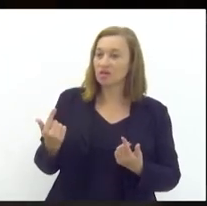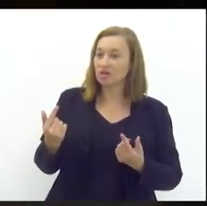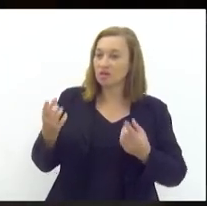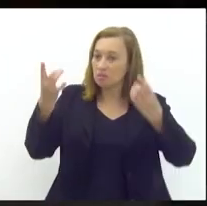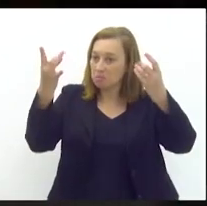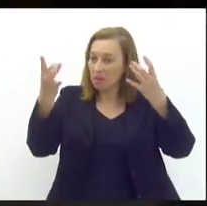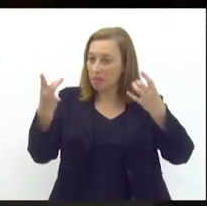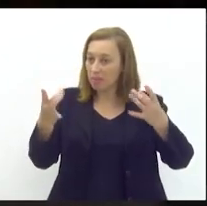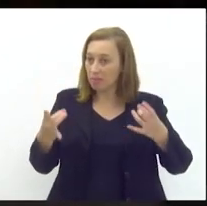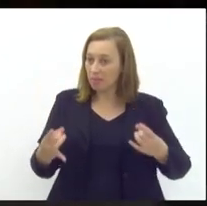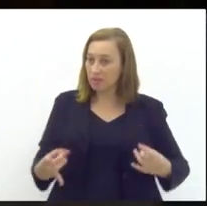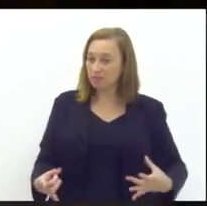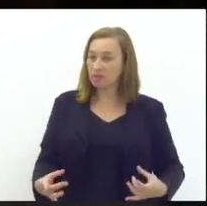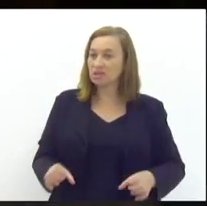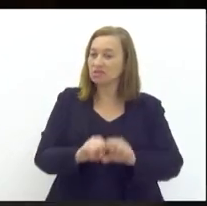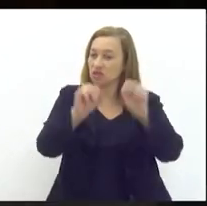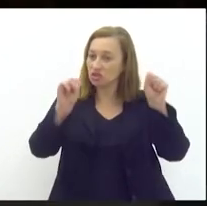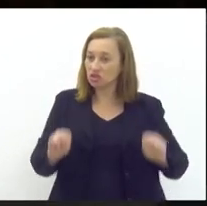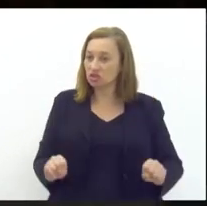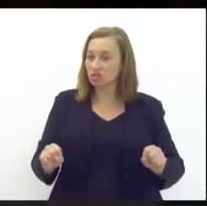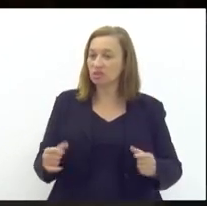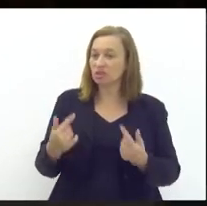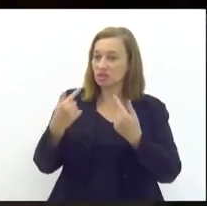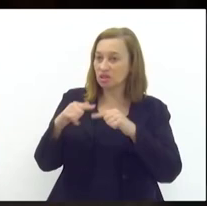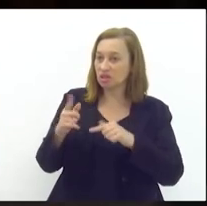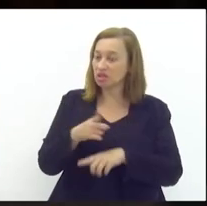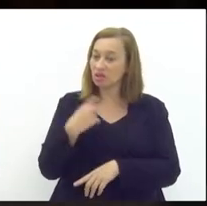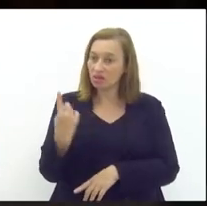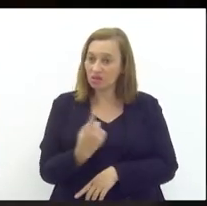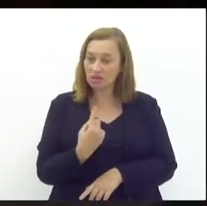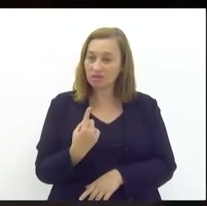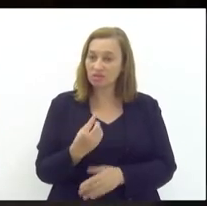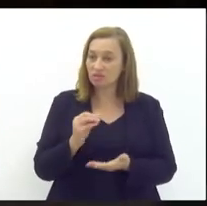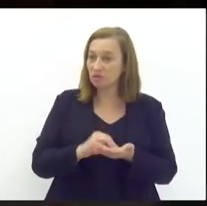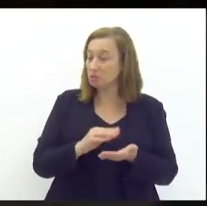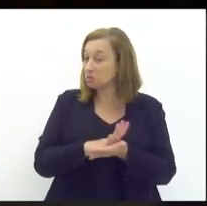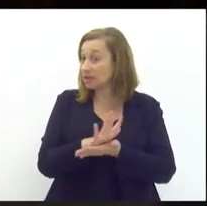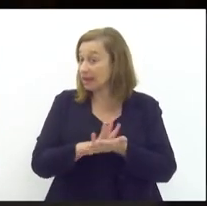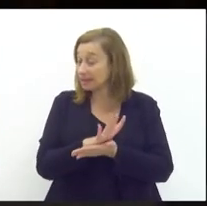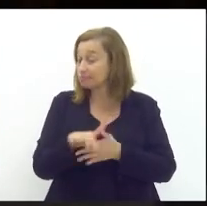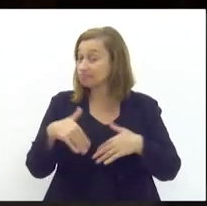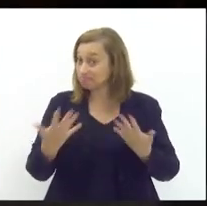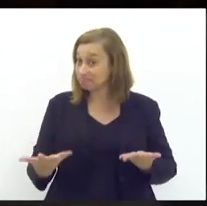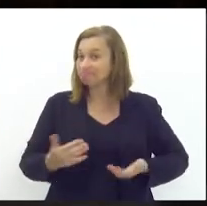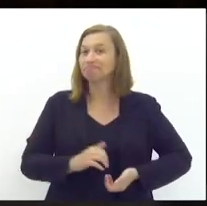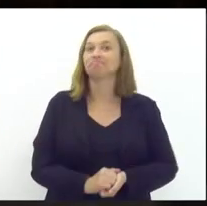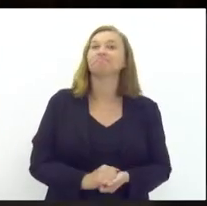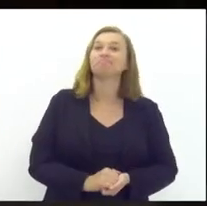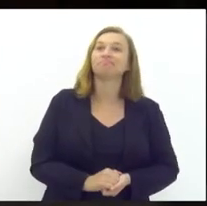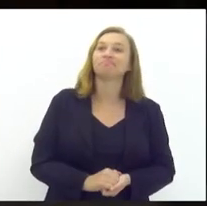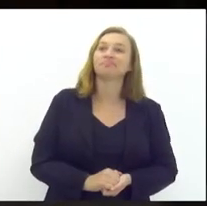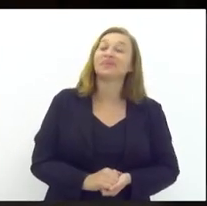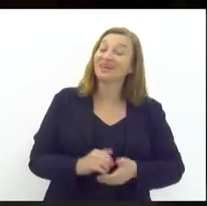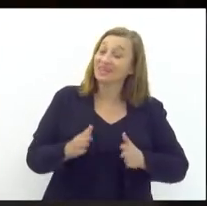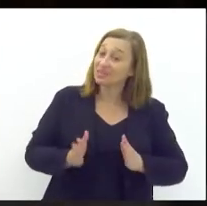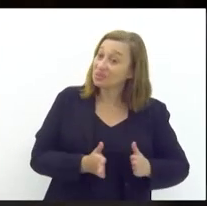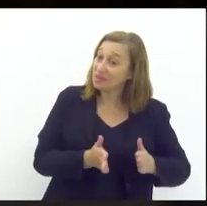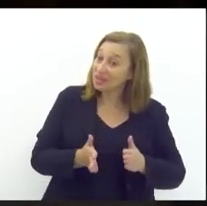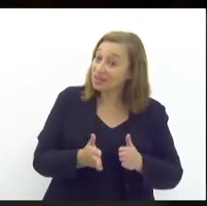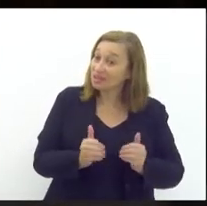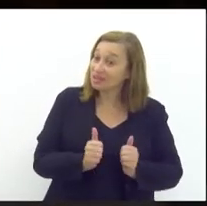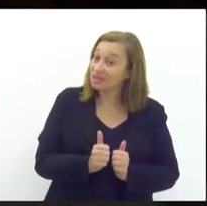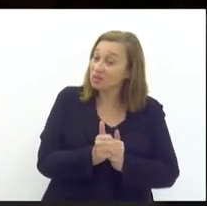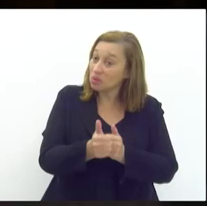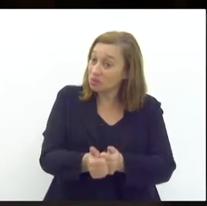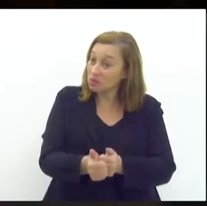nosso sistemas e não sobrou Pedra Sobre Pedra Estamos no caminho